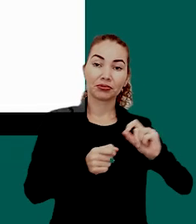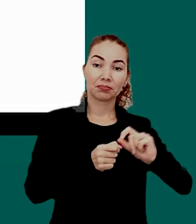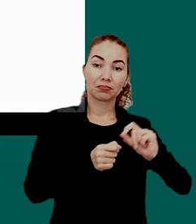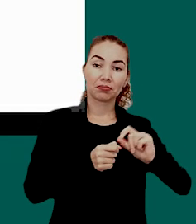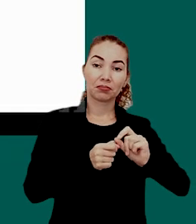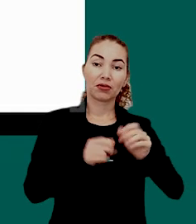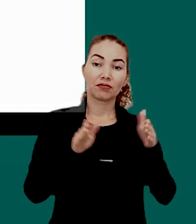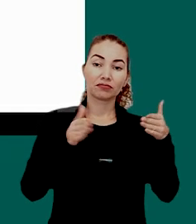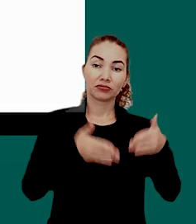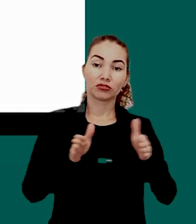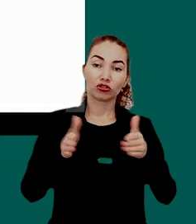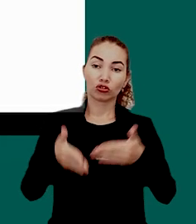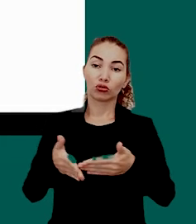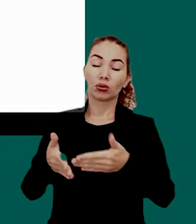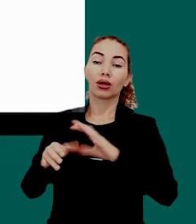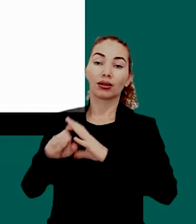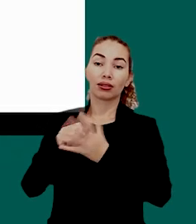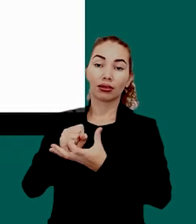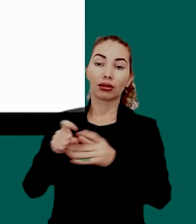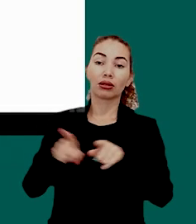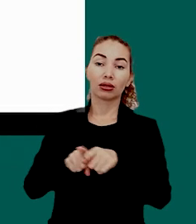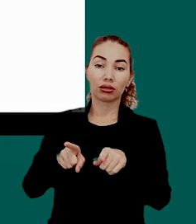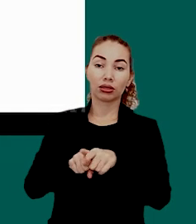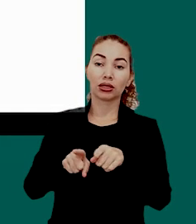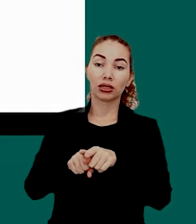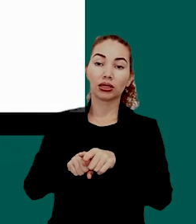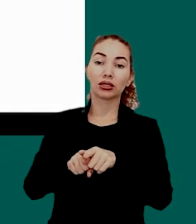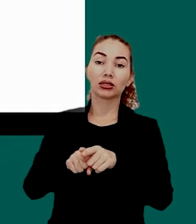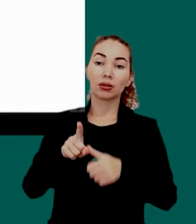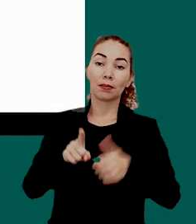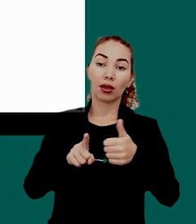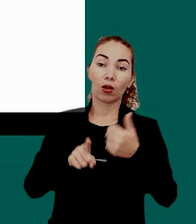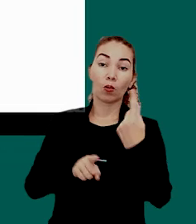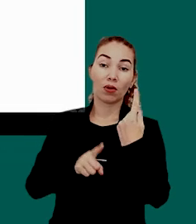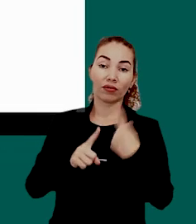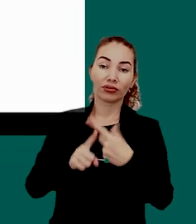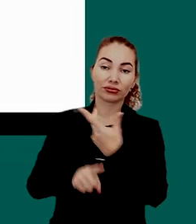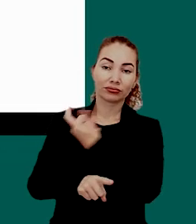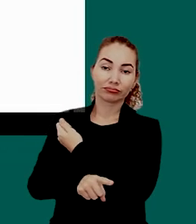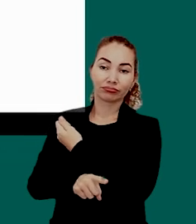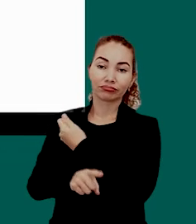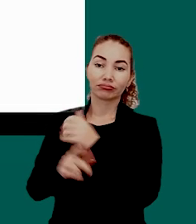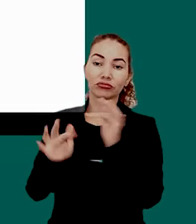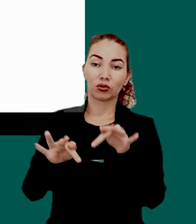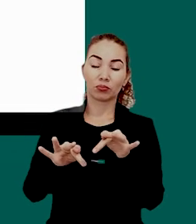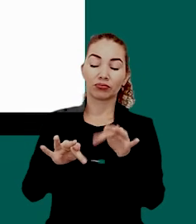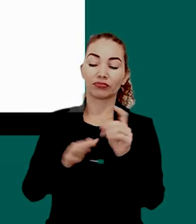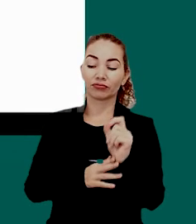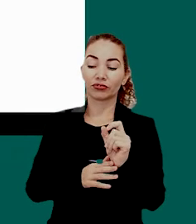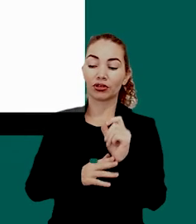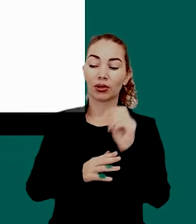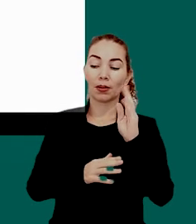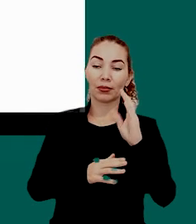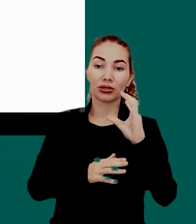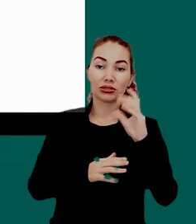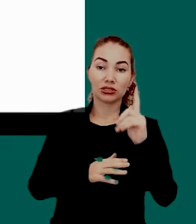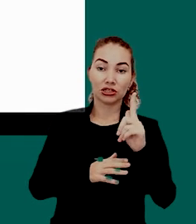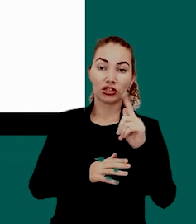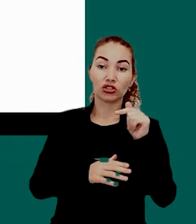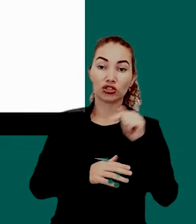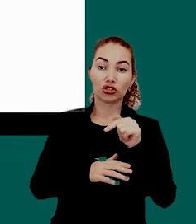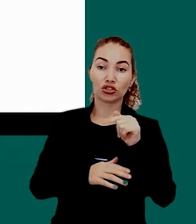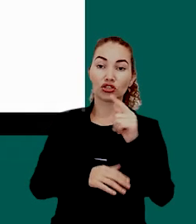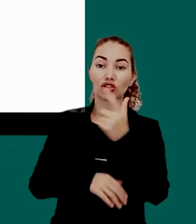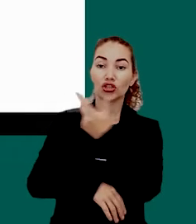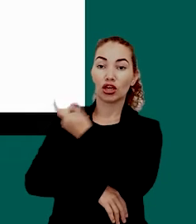proteínas específicas de SARS-CoV-2 e uma possível eficácia com dose única. Por fim, vacina de BCG, todo mundo aqui já tomou, a vacina que é